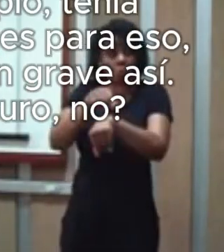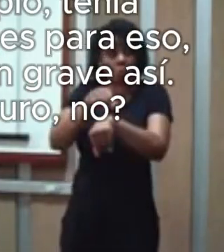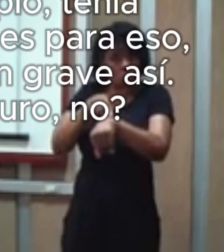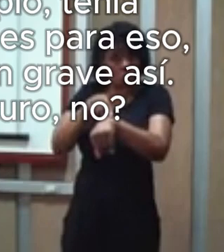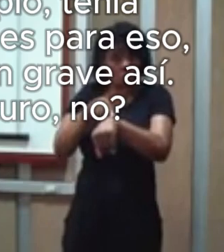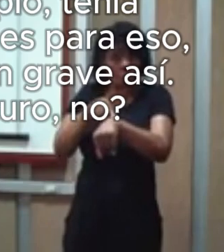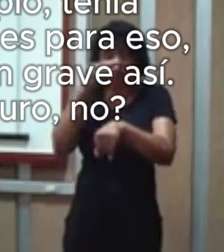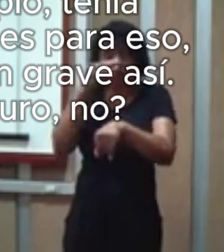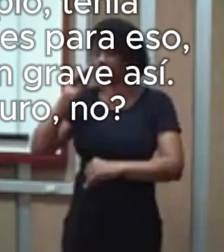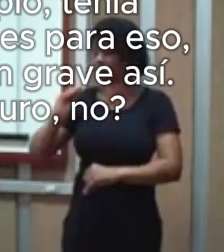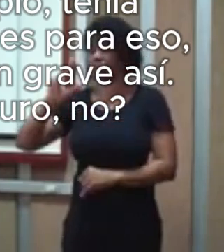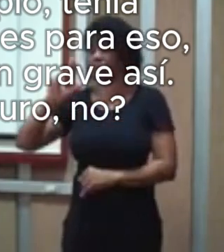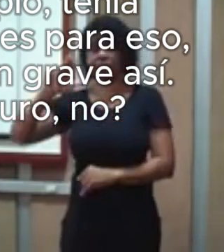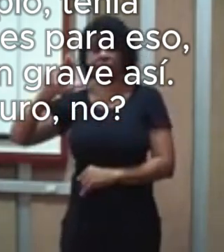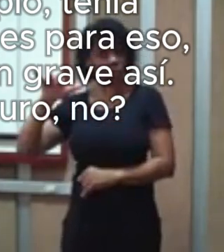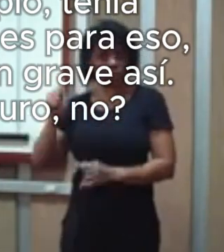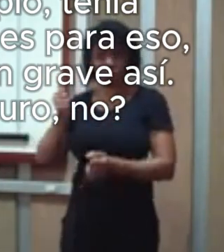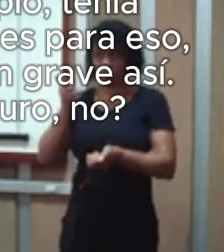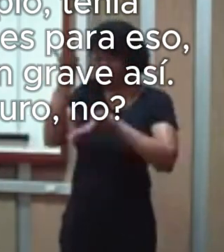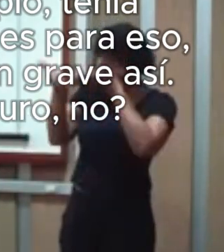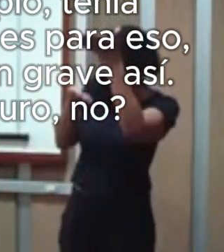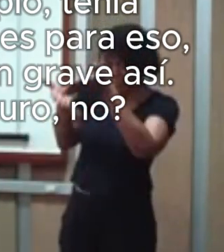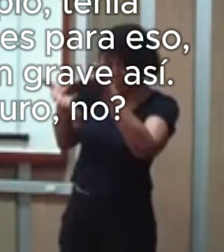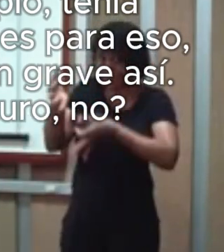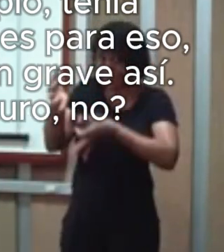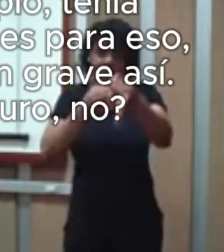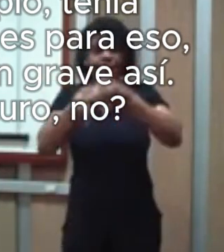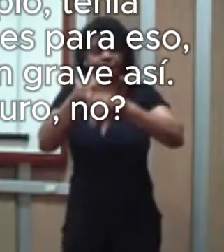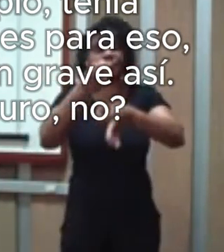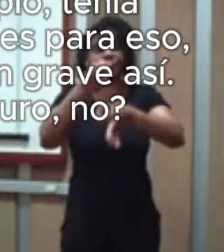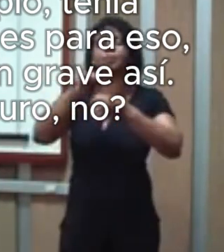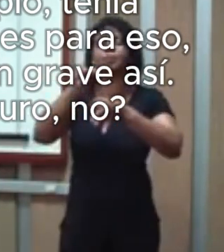de rejeição. Tá? Porque terapia celular,